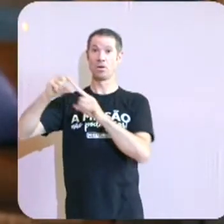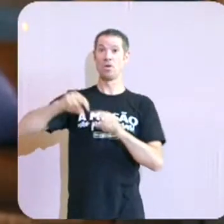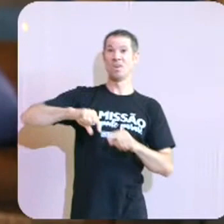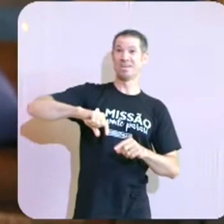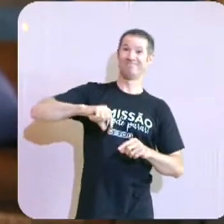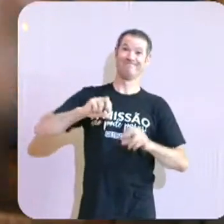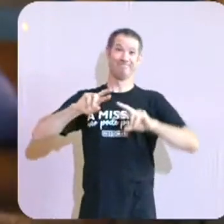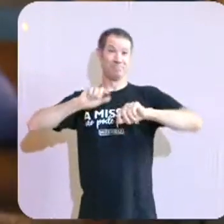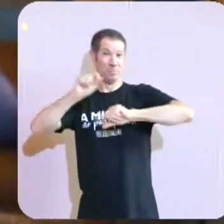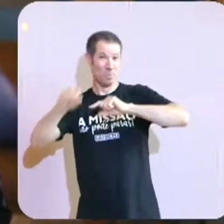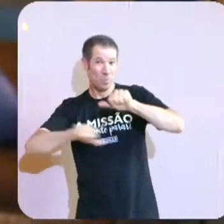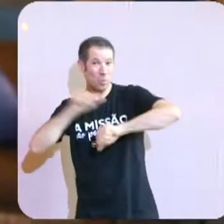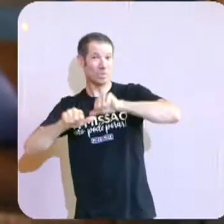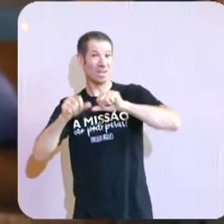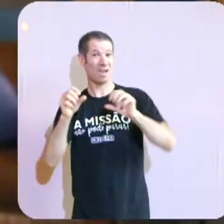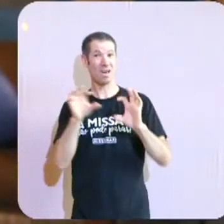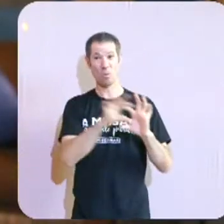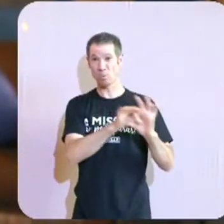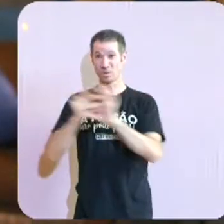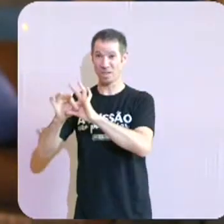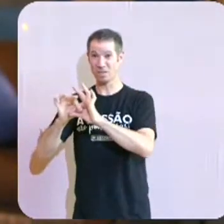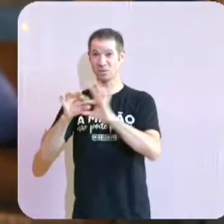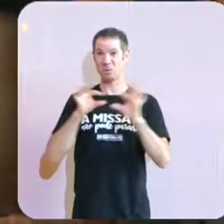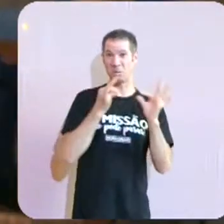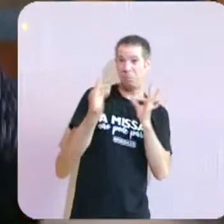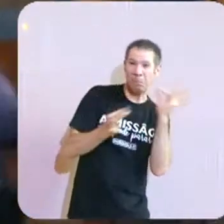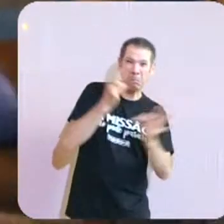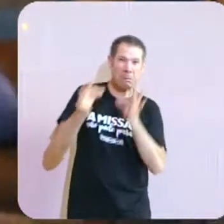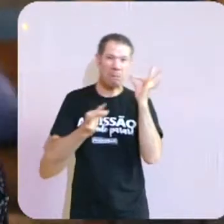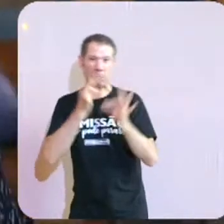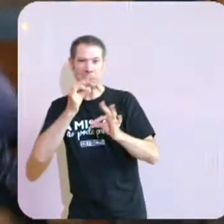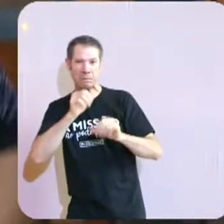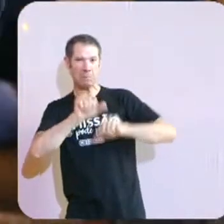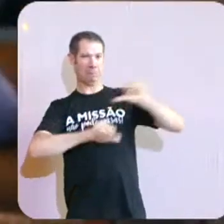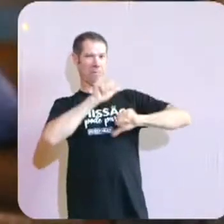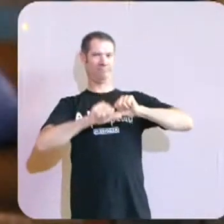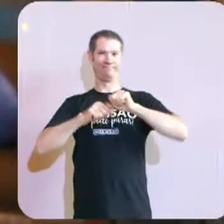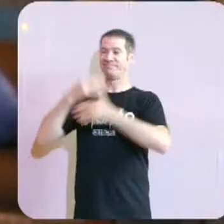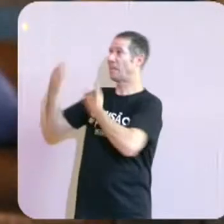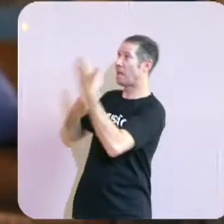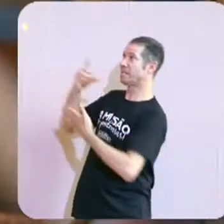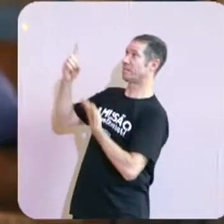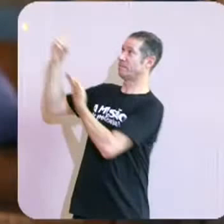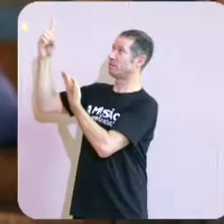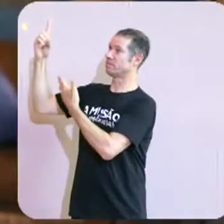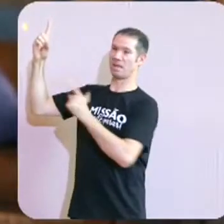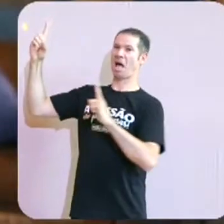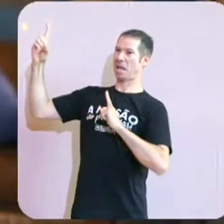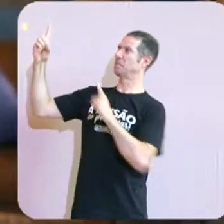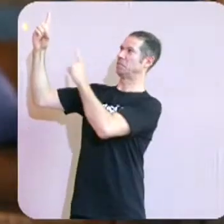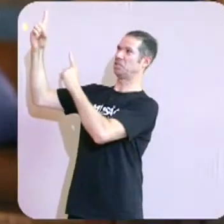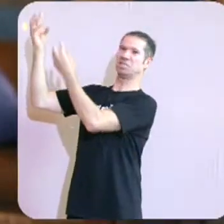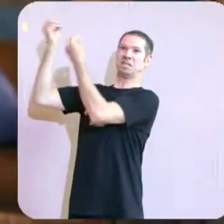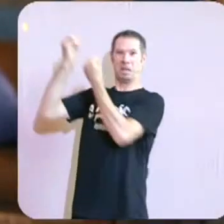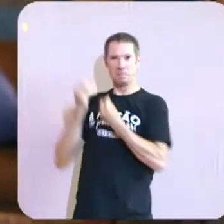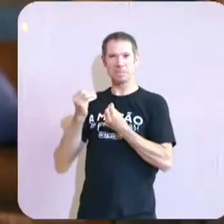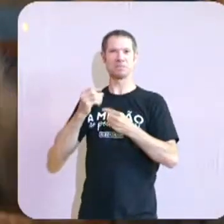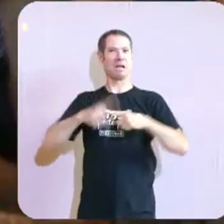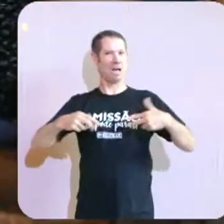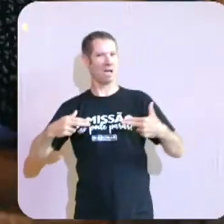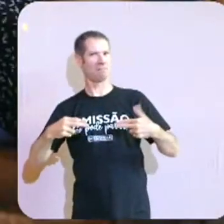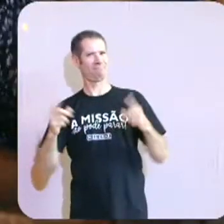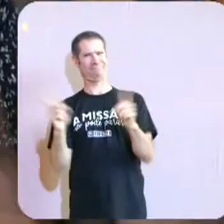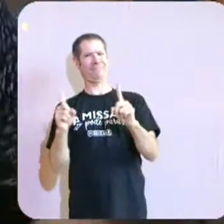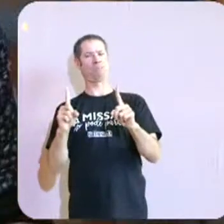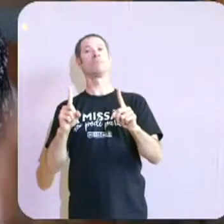nós declararmos esses textos num discurso manipulatório na nossa relação com Deus, como se Ele existisse para realizar essas coisas,